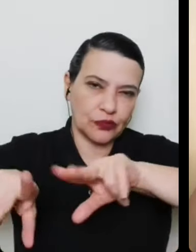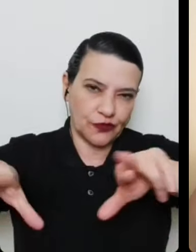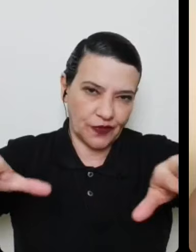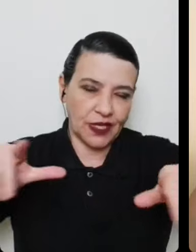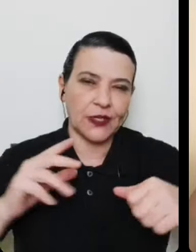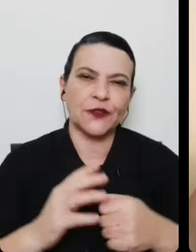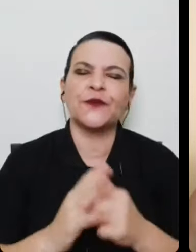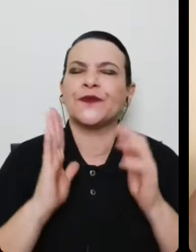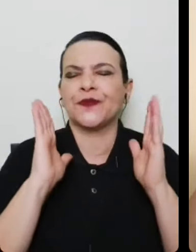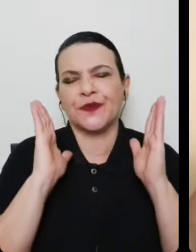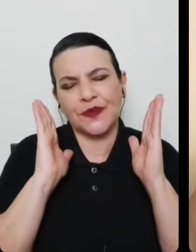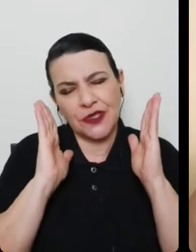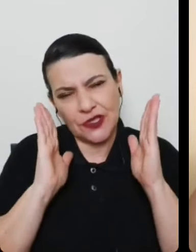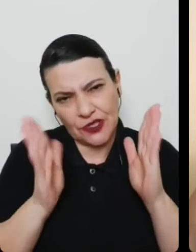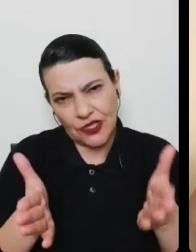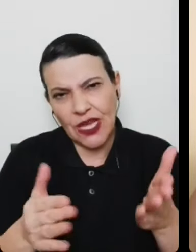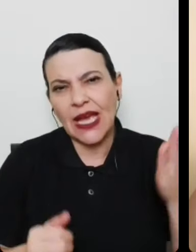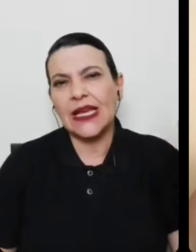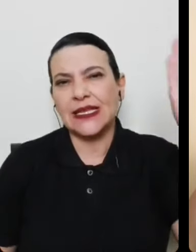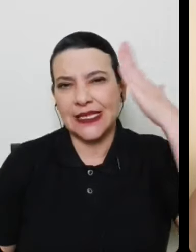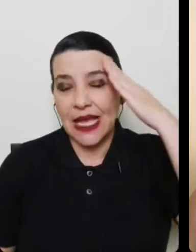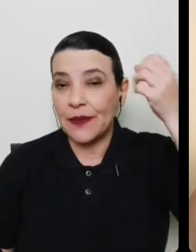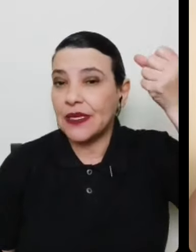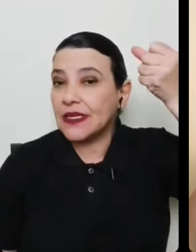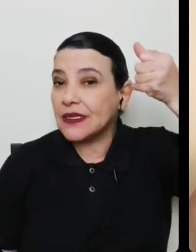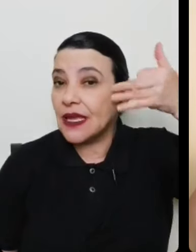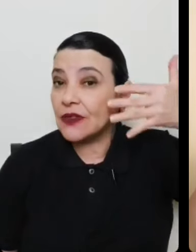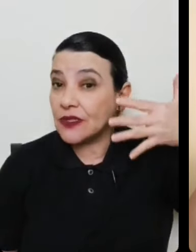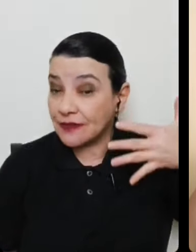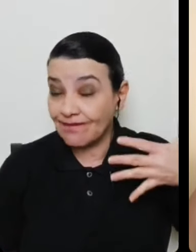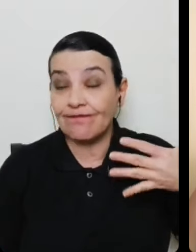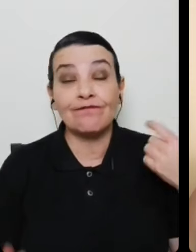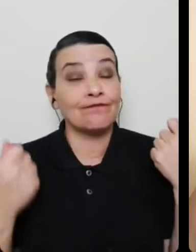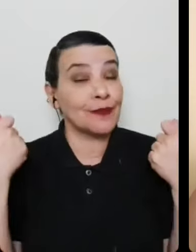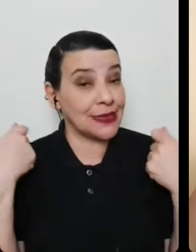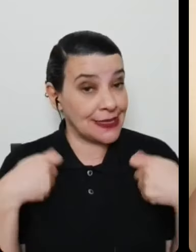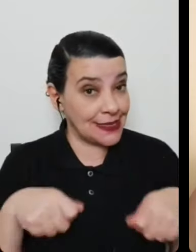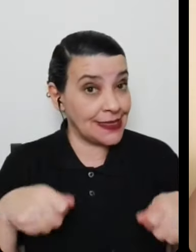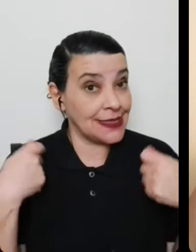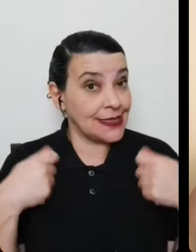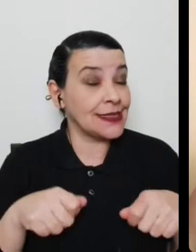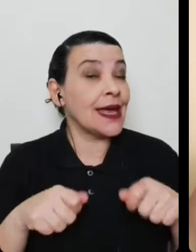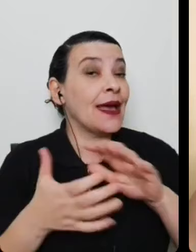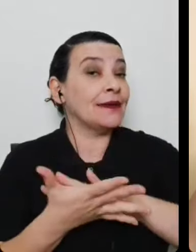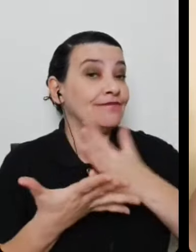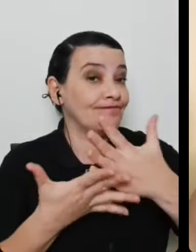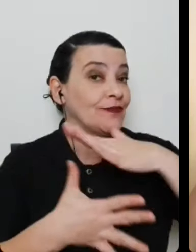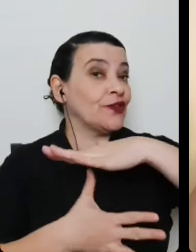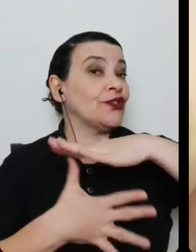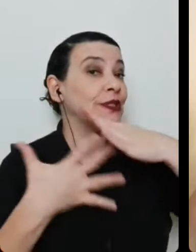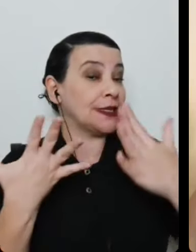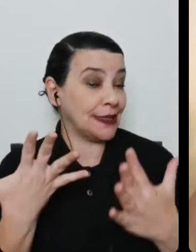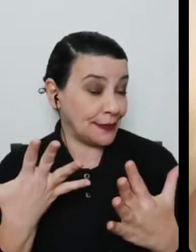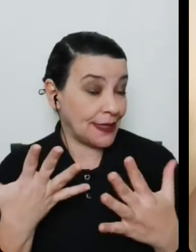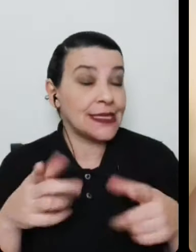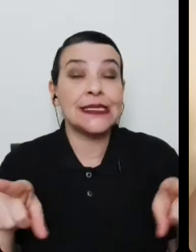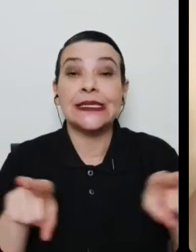A gente já sabe, né? Da audiodescrição, da necessidade de Libras, da